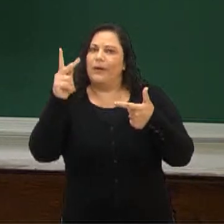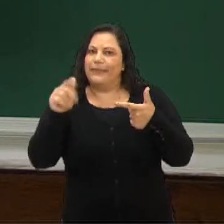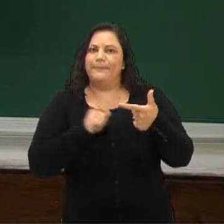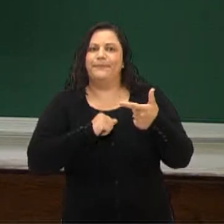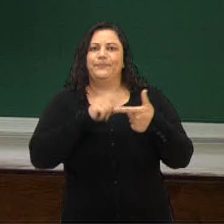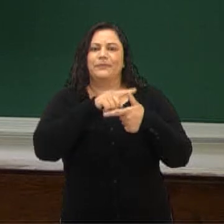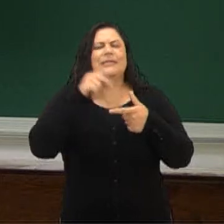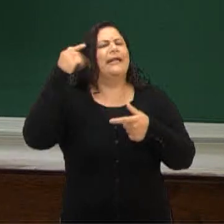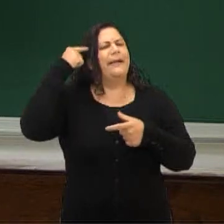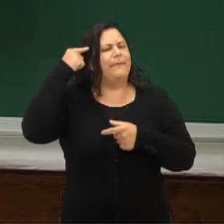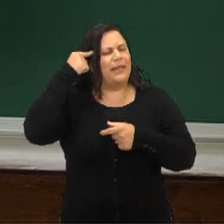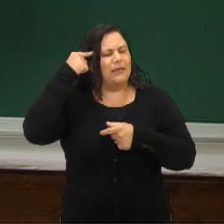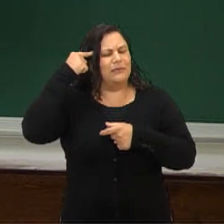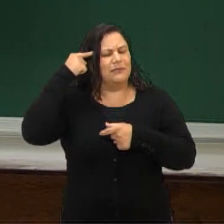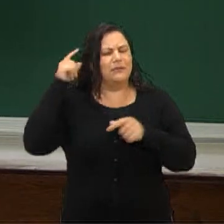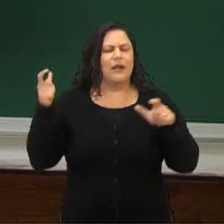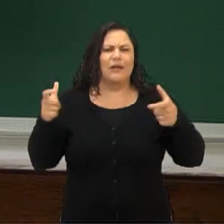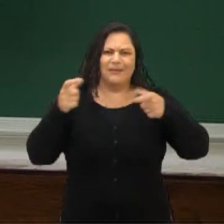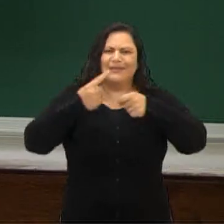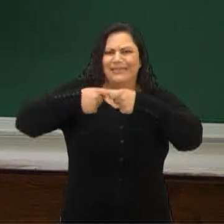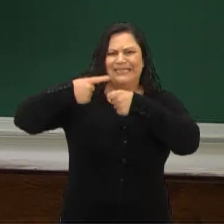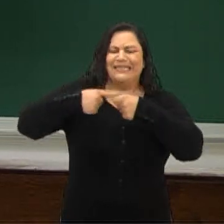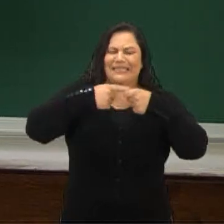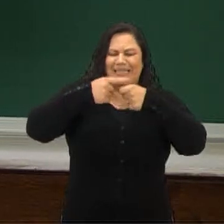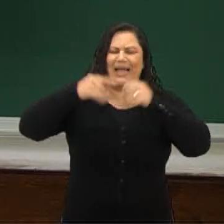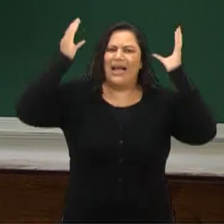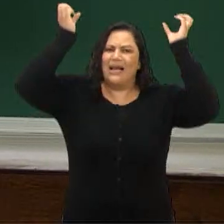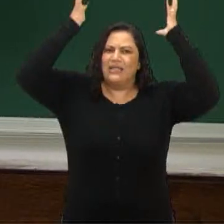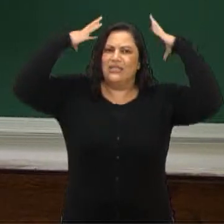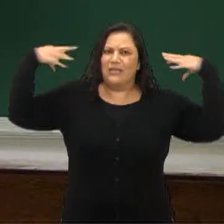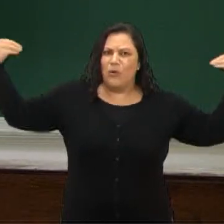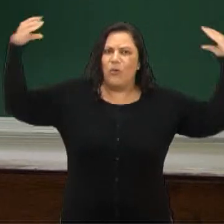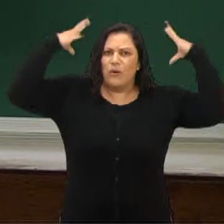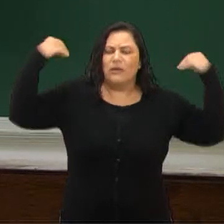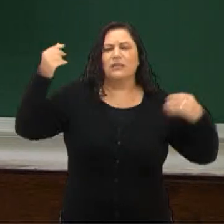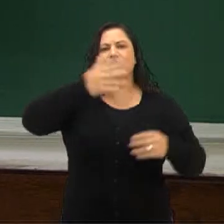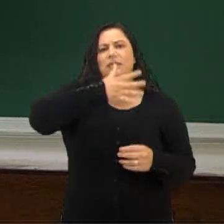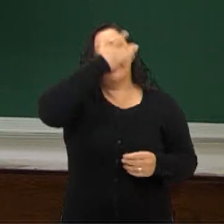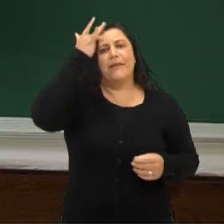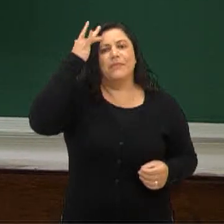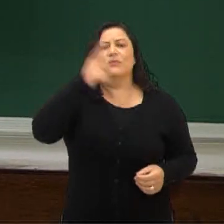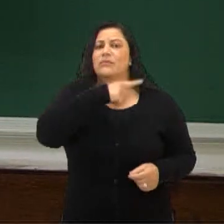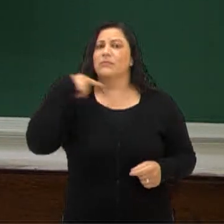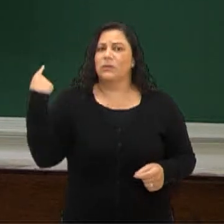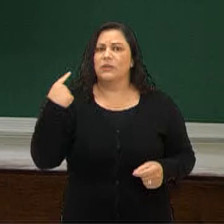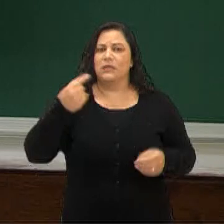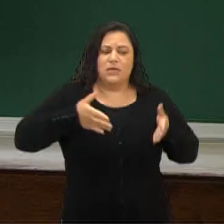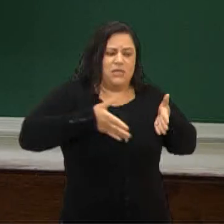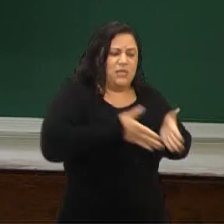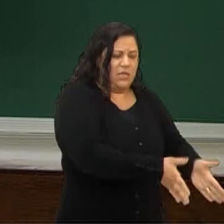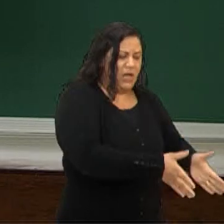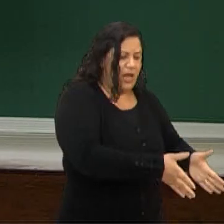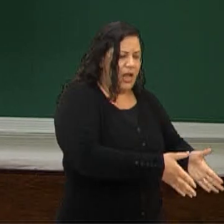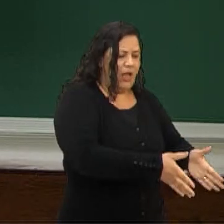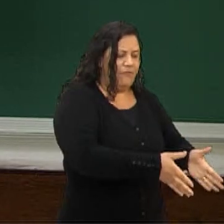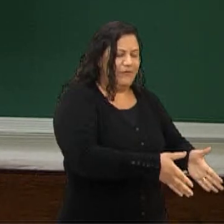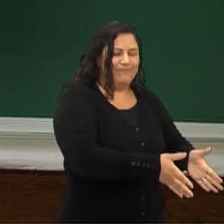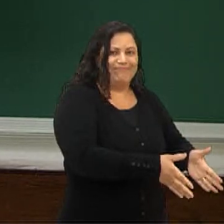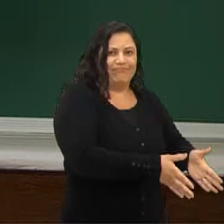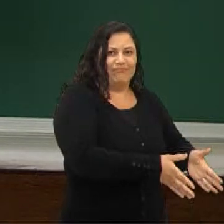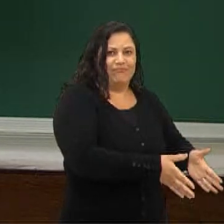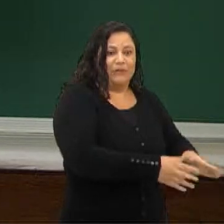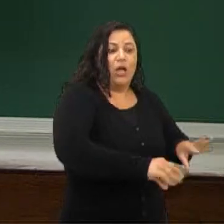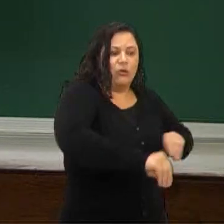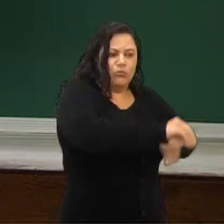pessoa pegava, a pessoa morria e enterrava no quintal de casa. Agora imagina como é para uma criança crescer, brincando no